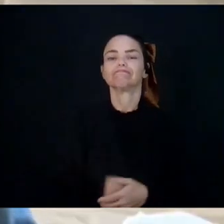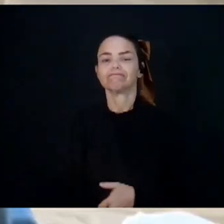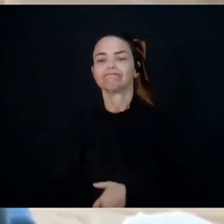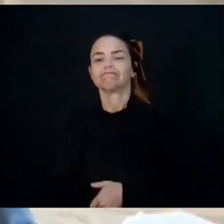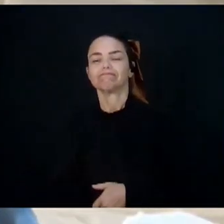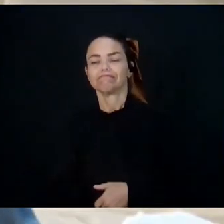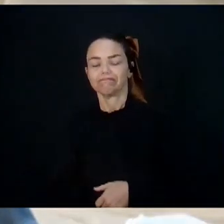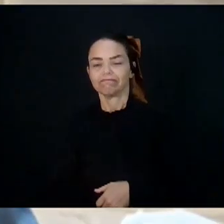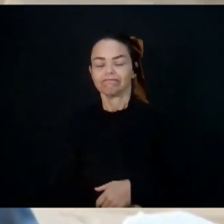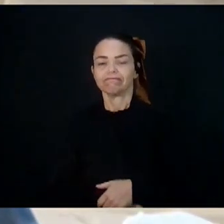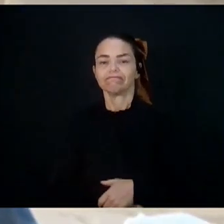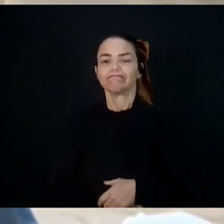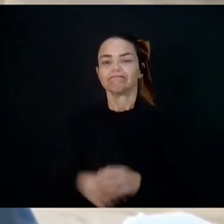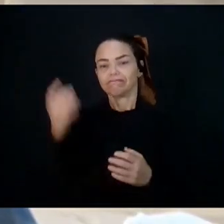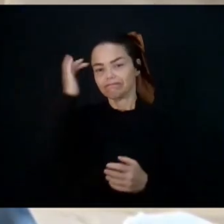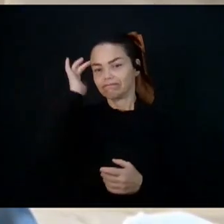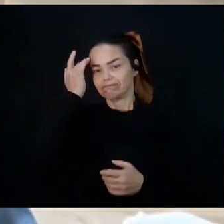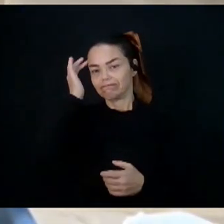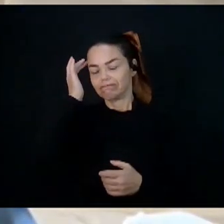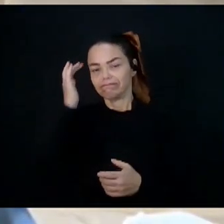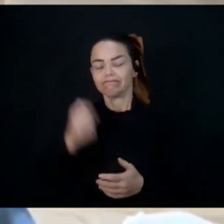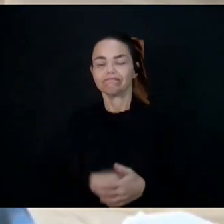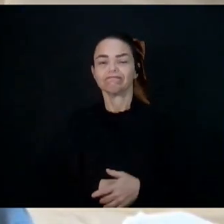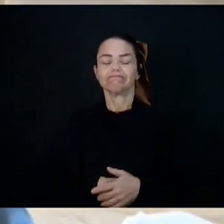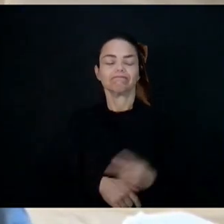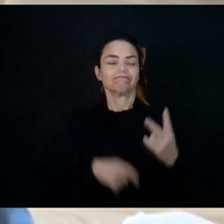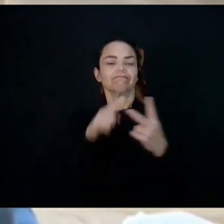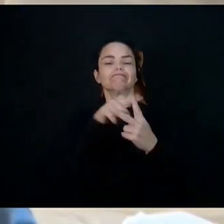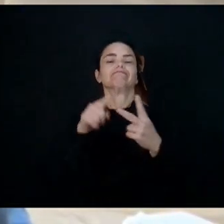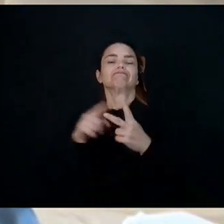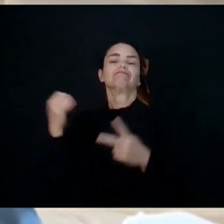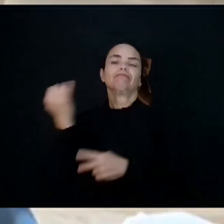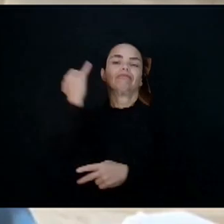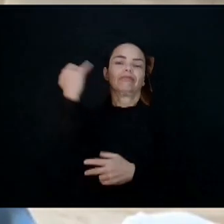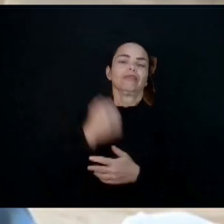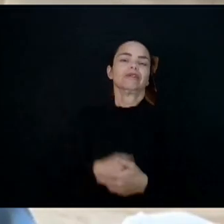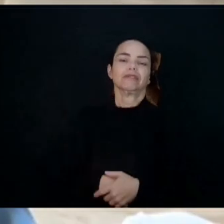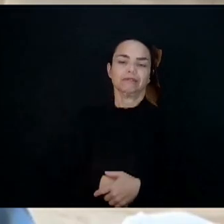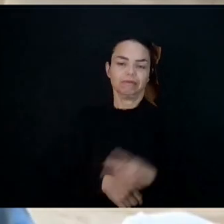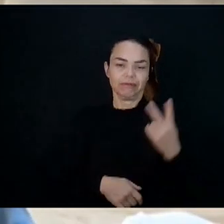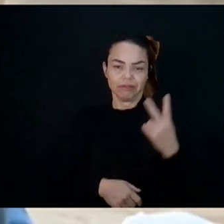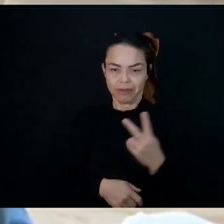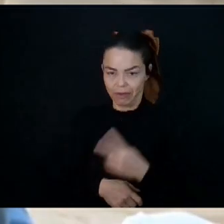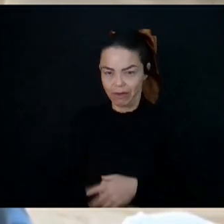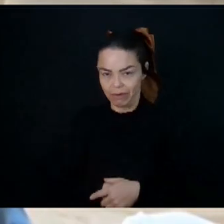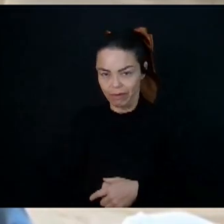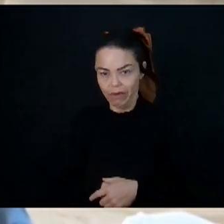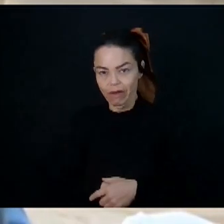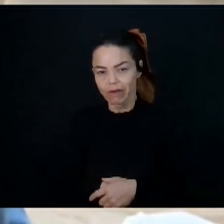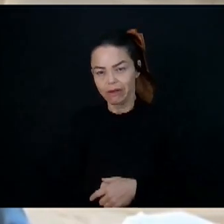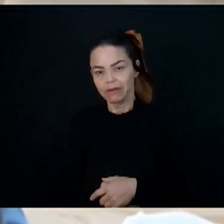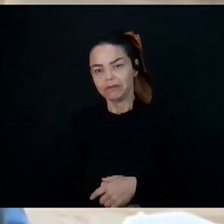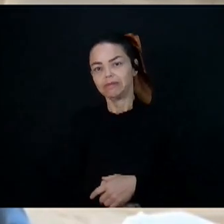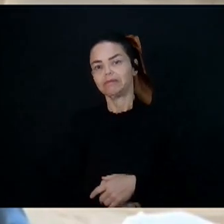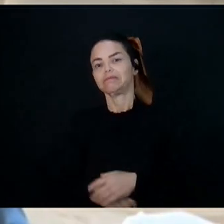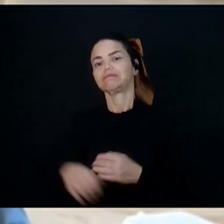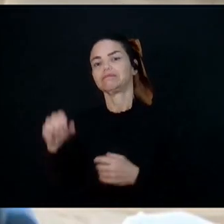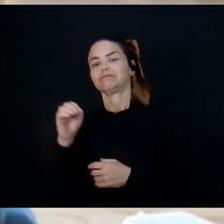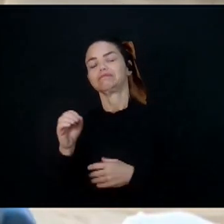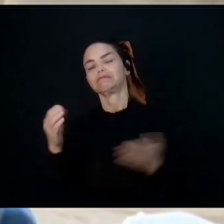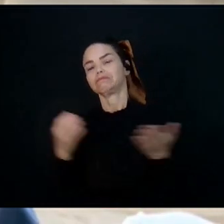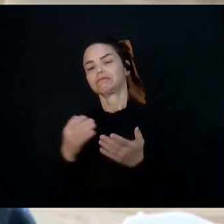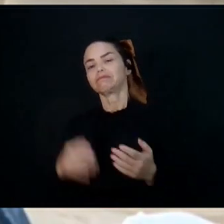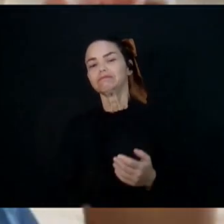Eu acho que aí tem dois pontos importantes. Um é que eu entendo que hoje nós